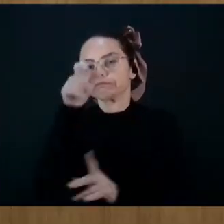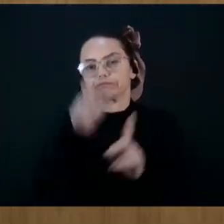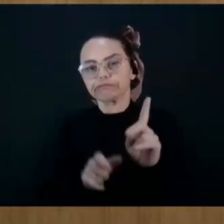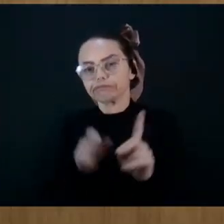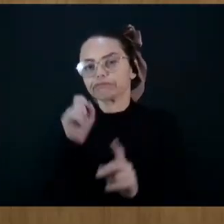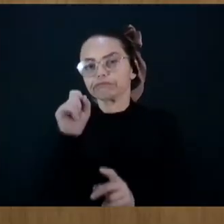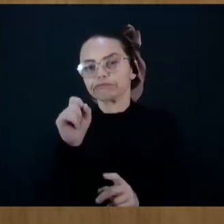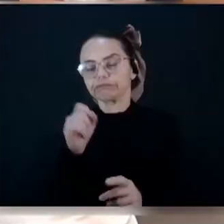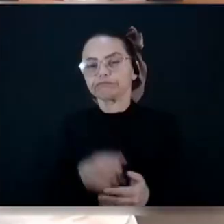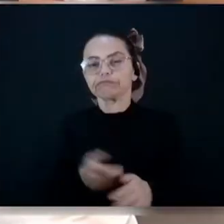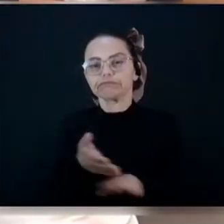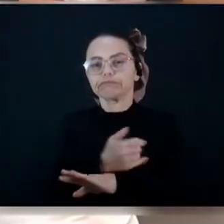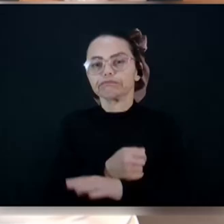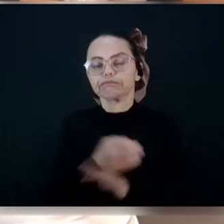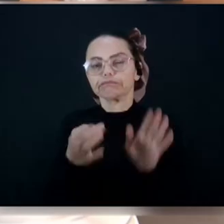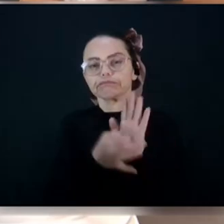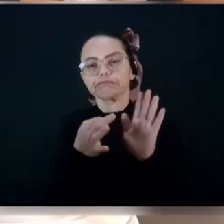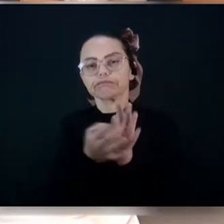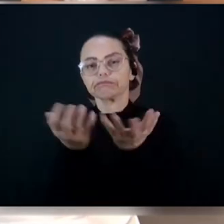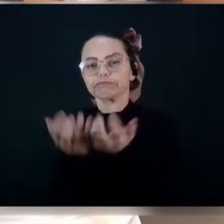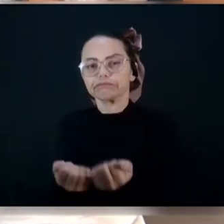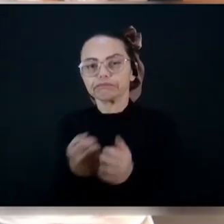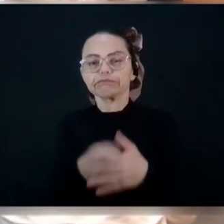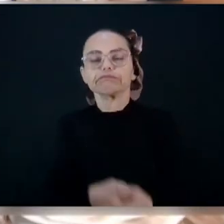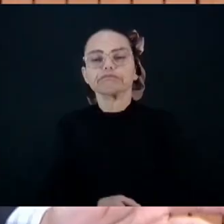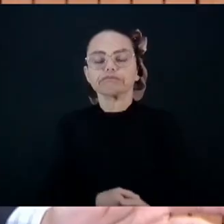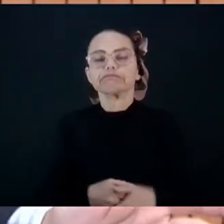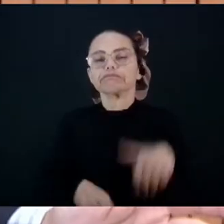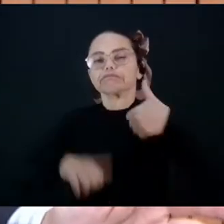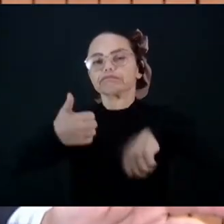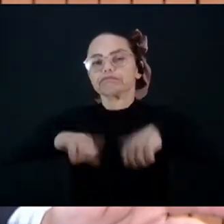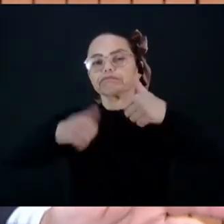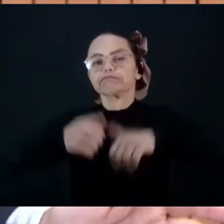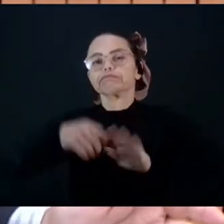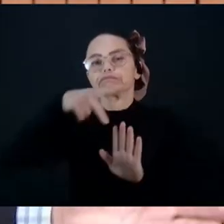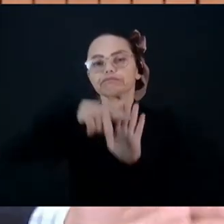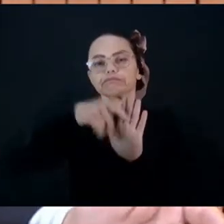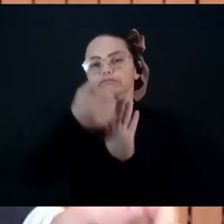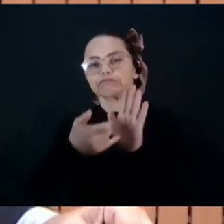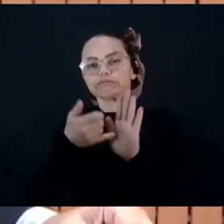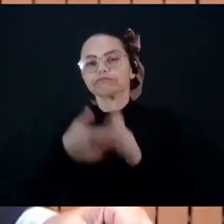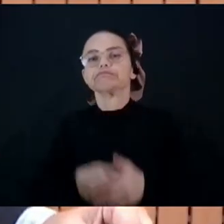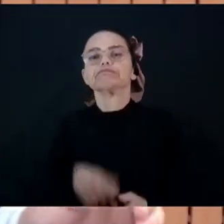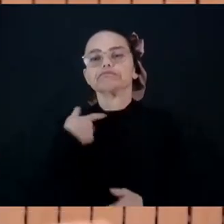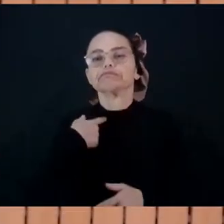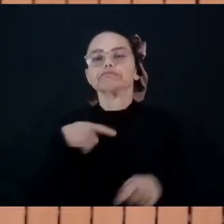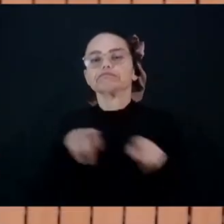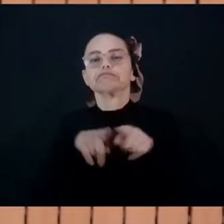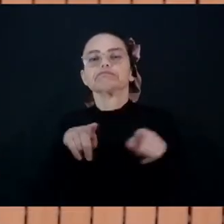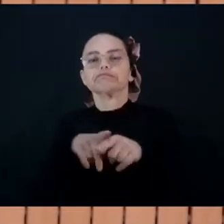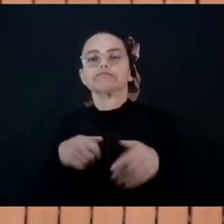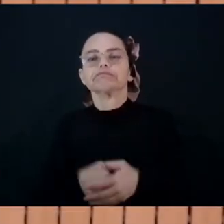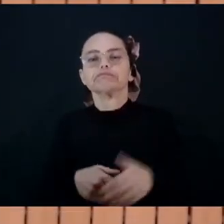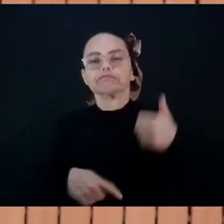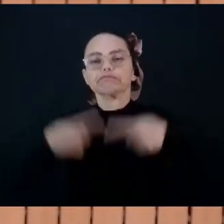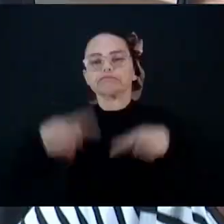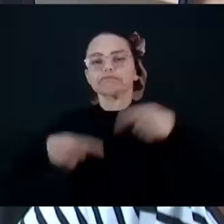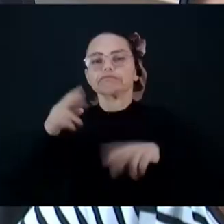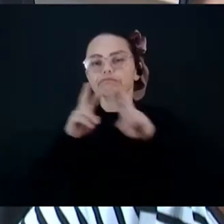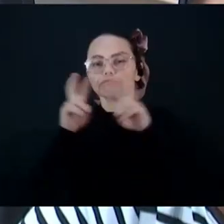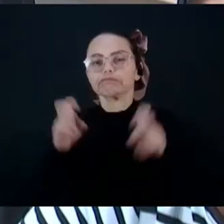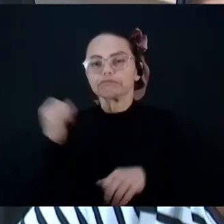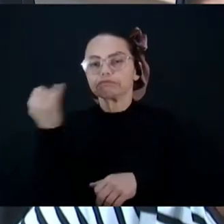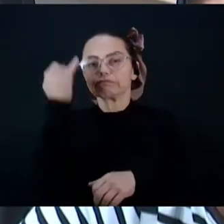de dar o parecer favorável. Além da análise de projetos, a comissão promoveu debates sobre temas importantes para a